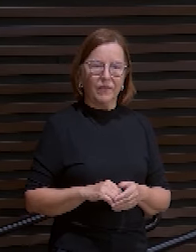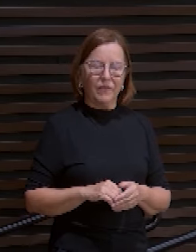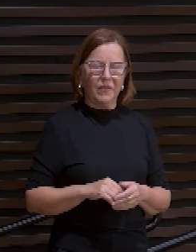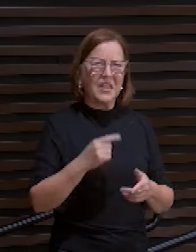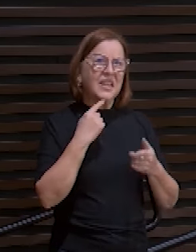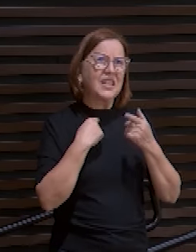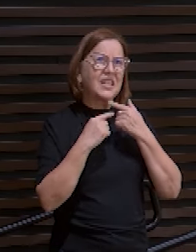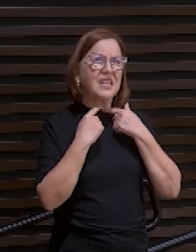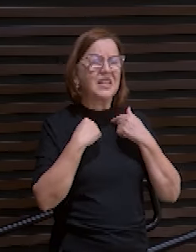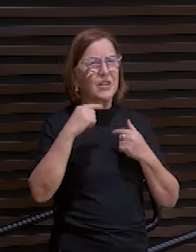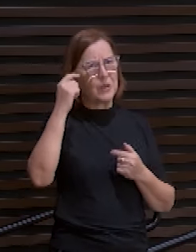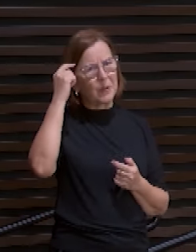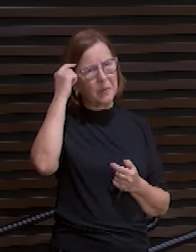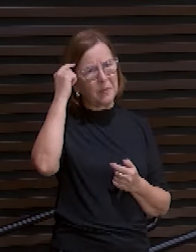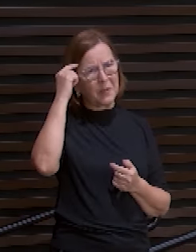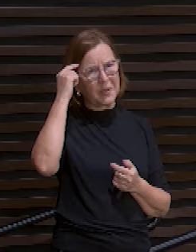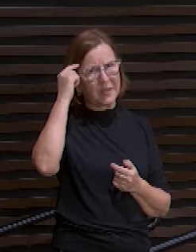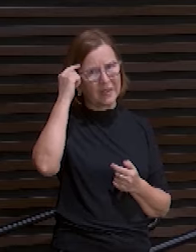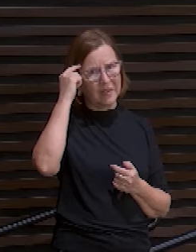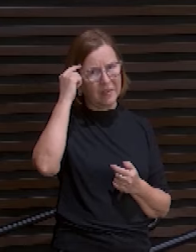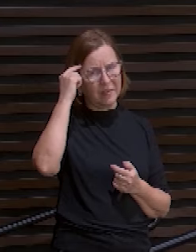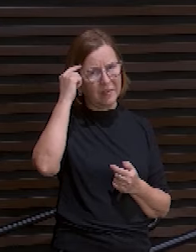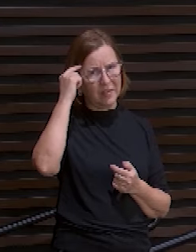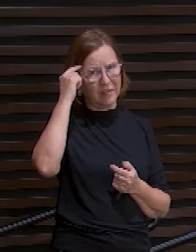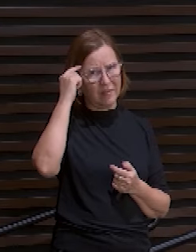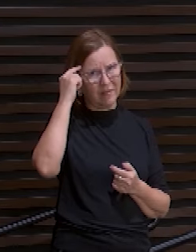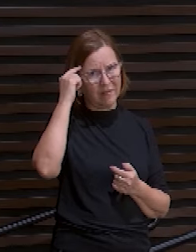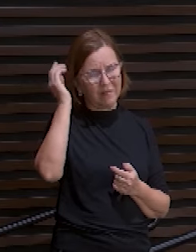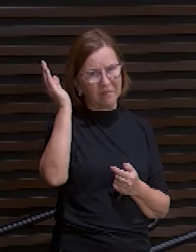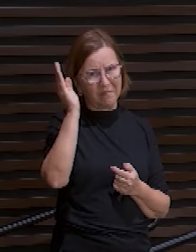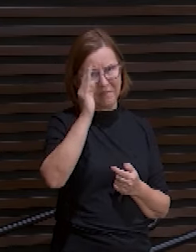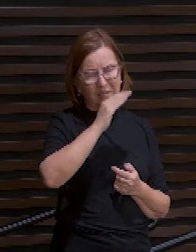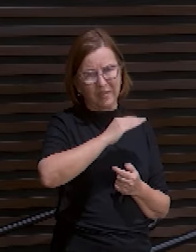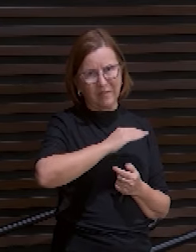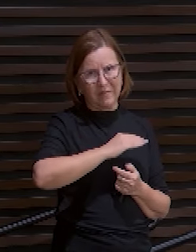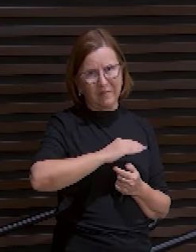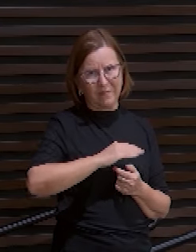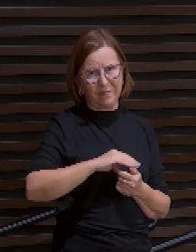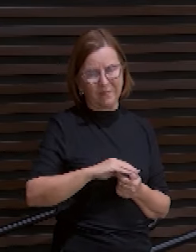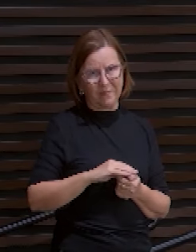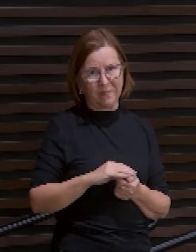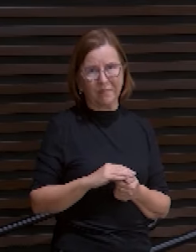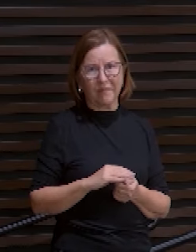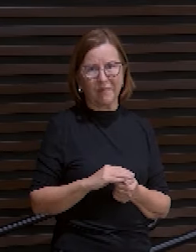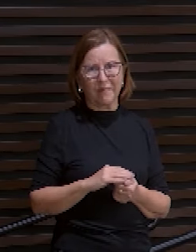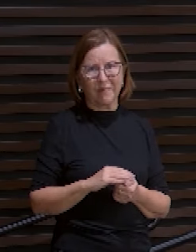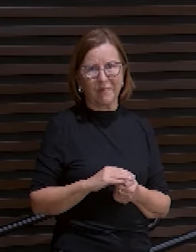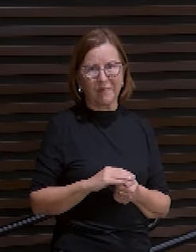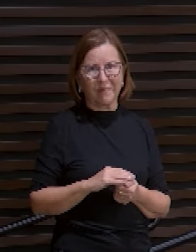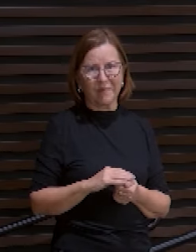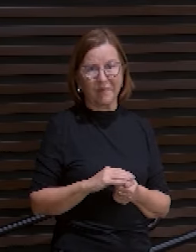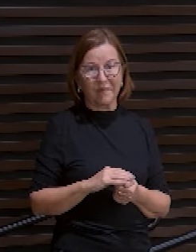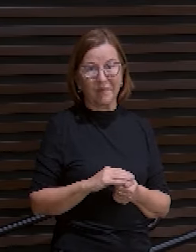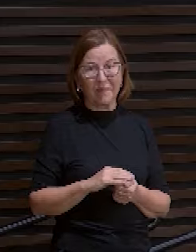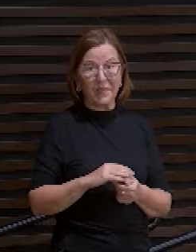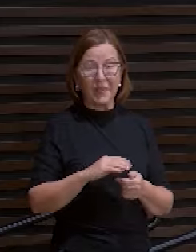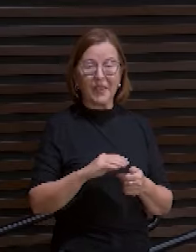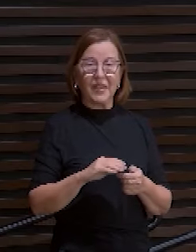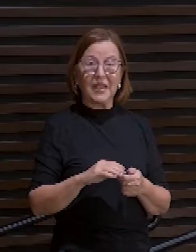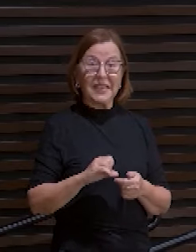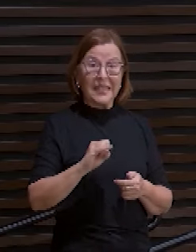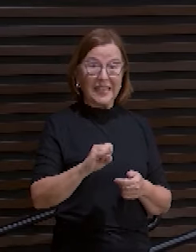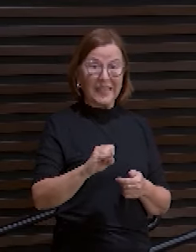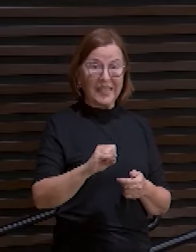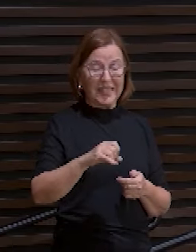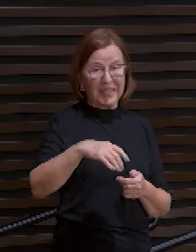pensamentos estamos falando da Carne estamos falando do Espírito já foi vivificado nós vivemos